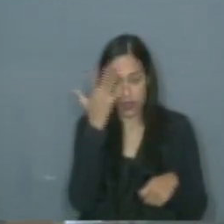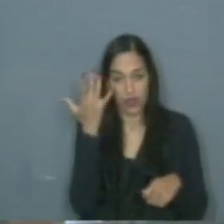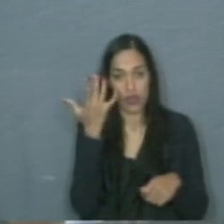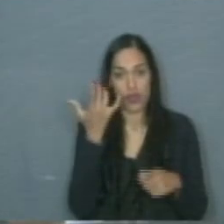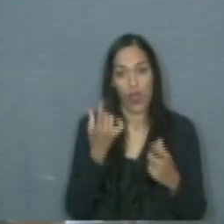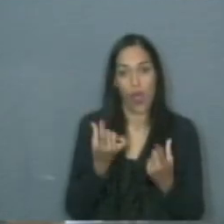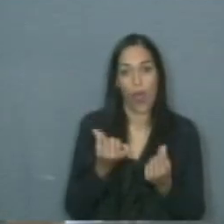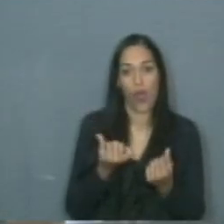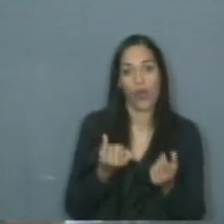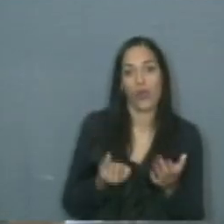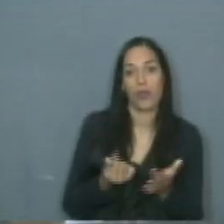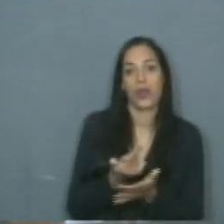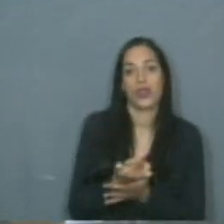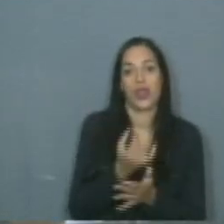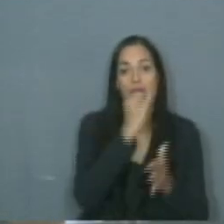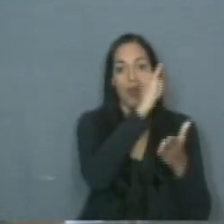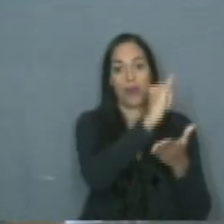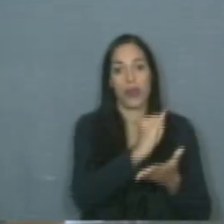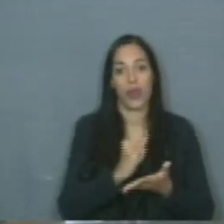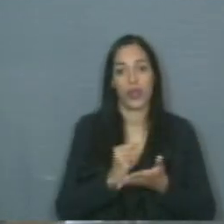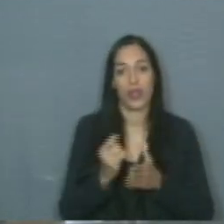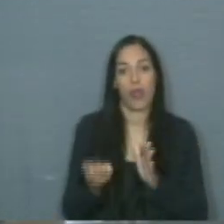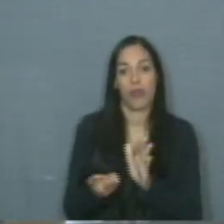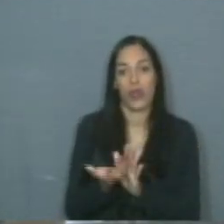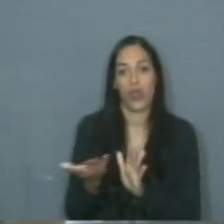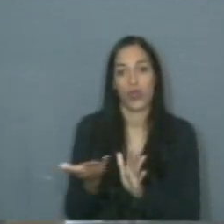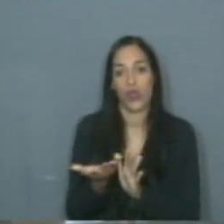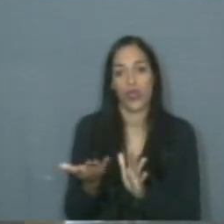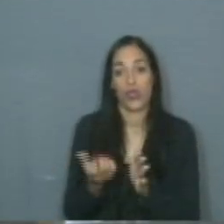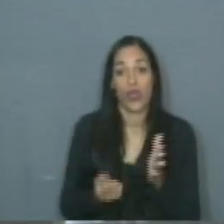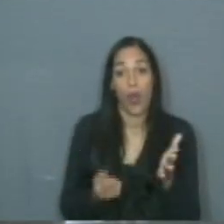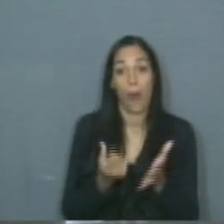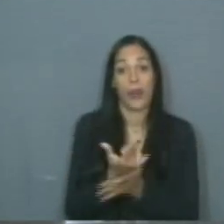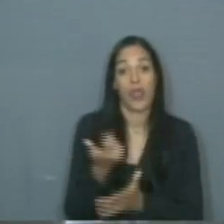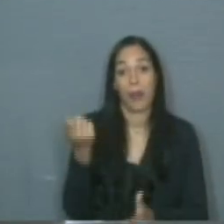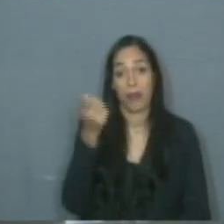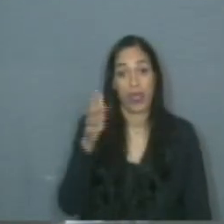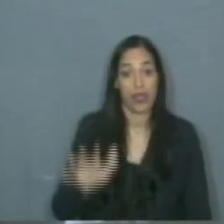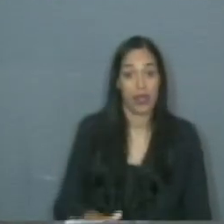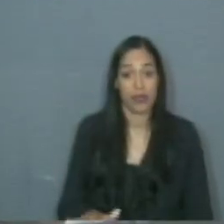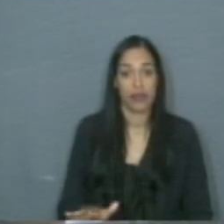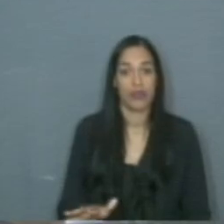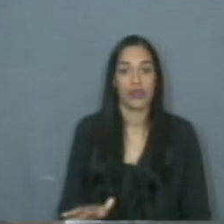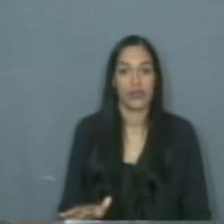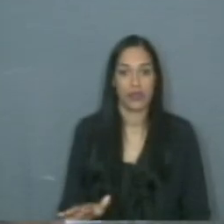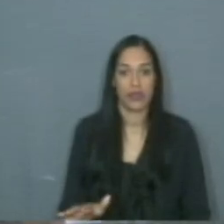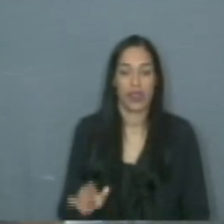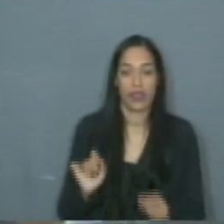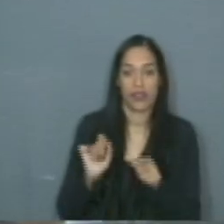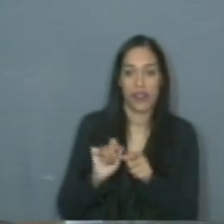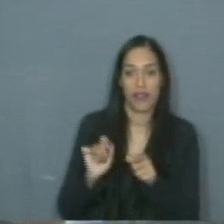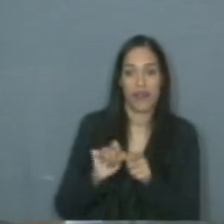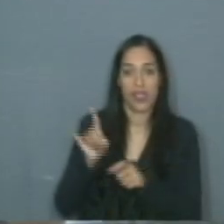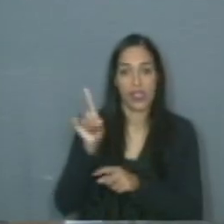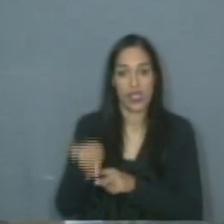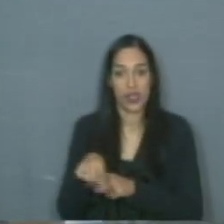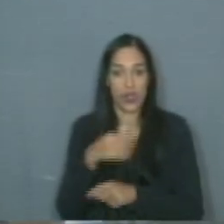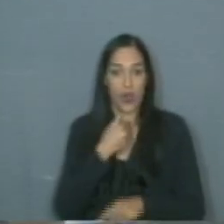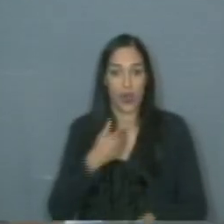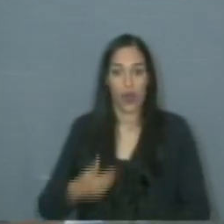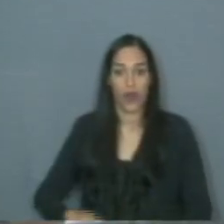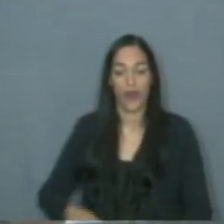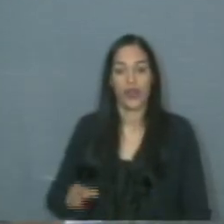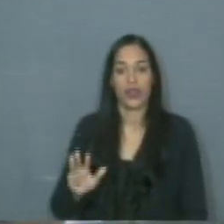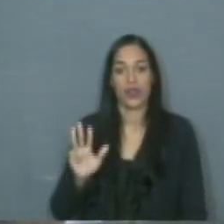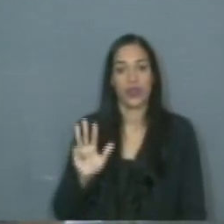vida pudessem importar produtos, comprar produtos mais baratos. Mas quem fez isso? O governo